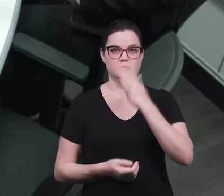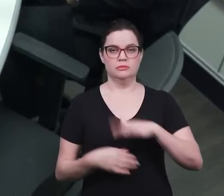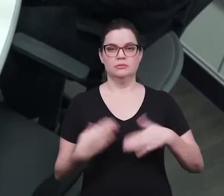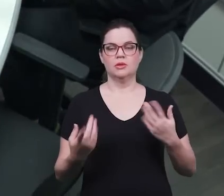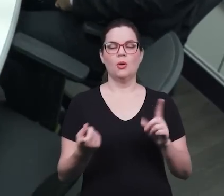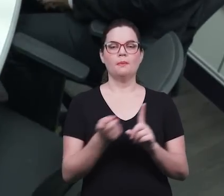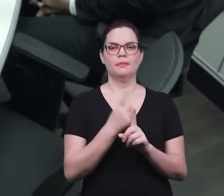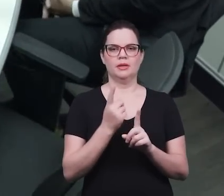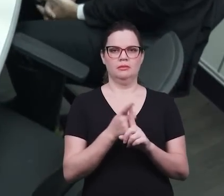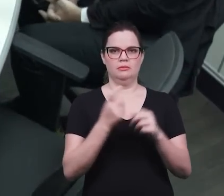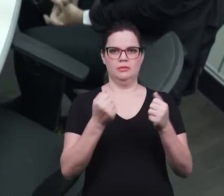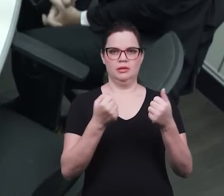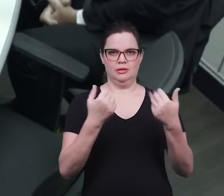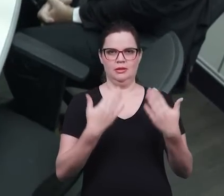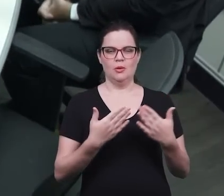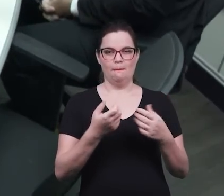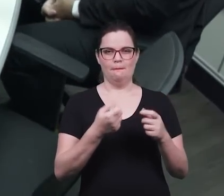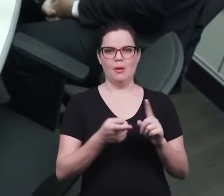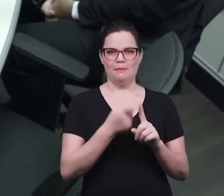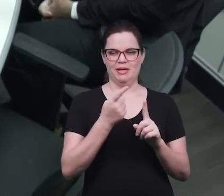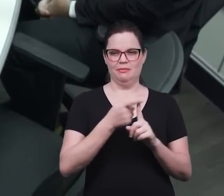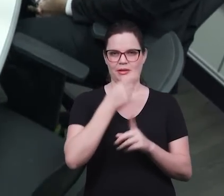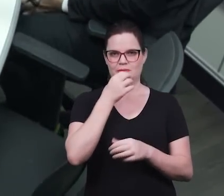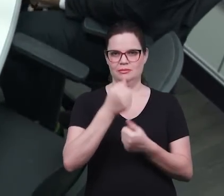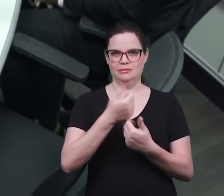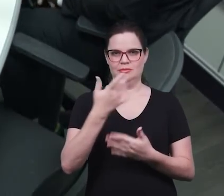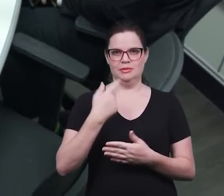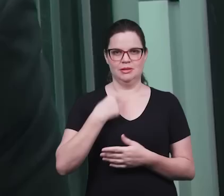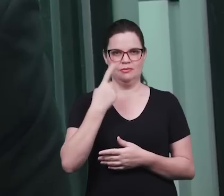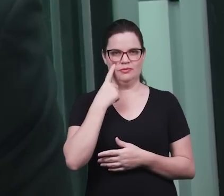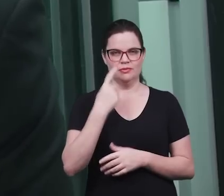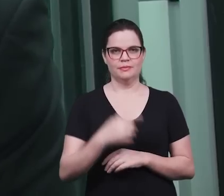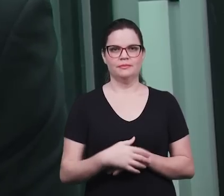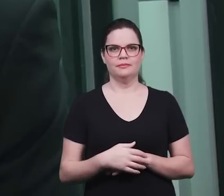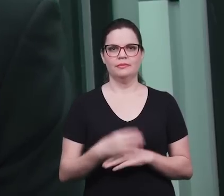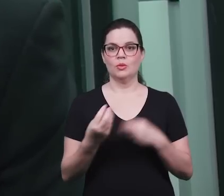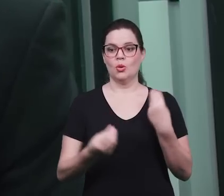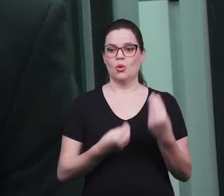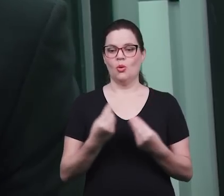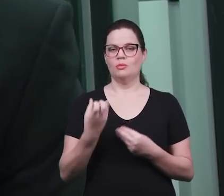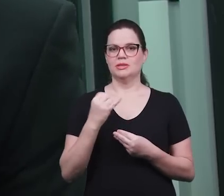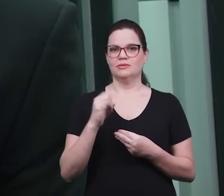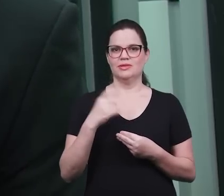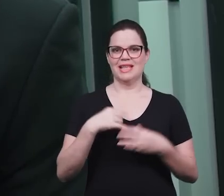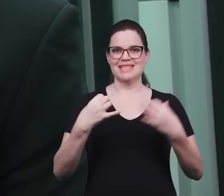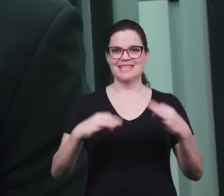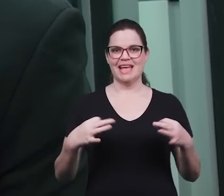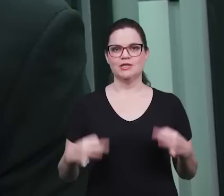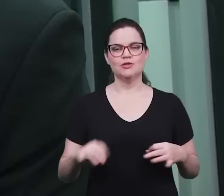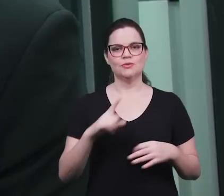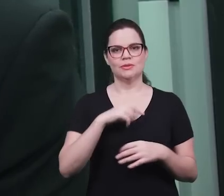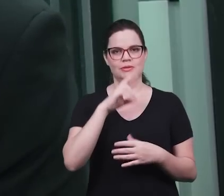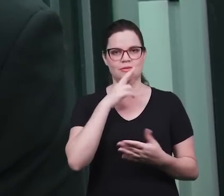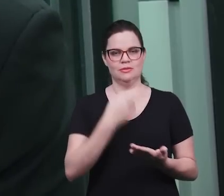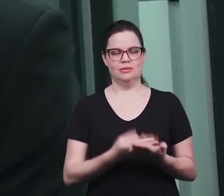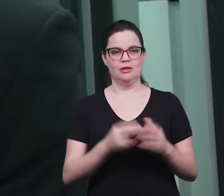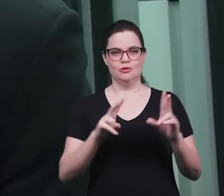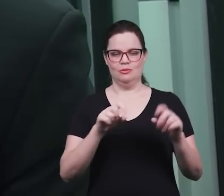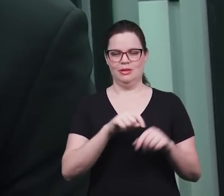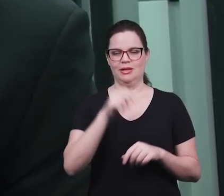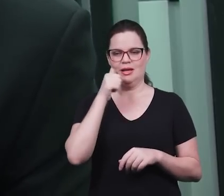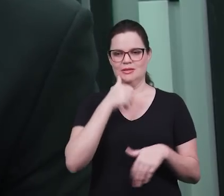primeiro comentário, né, que é bem interessante como que a disciplina gera resultado. Aí, a Silvana aqui de Vila Velha. Da Silvana,